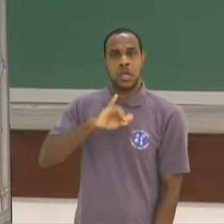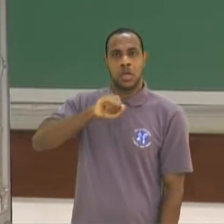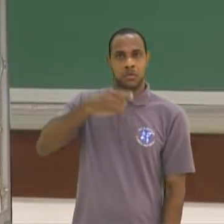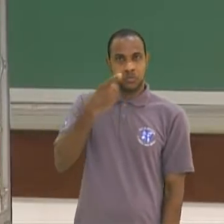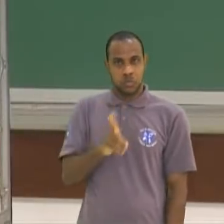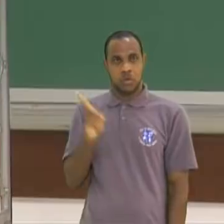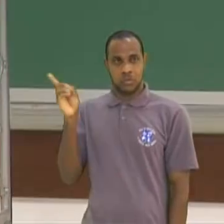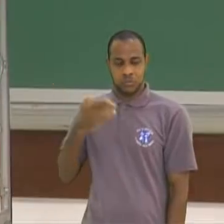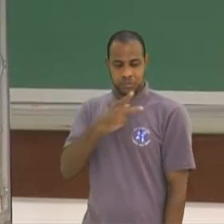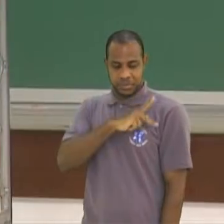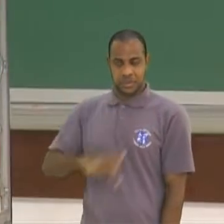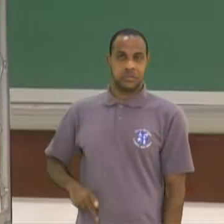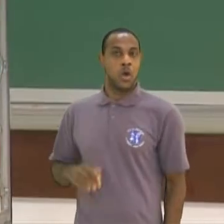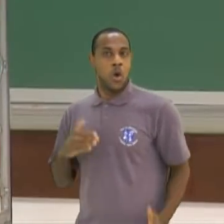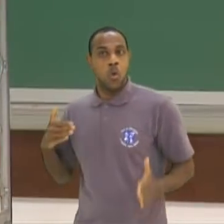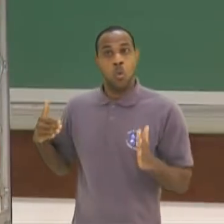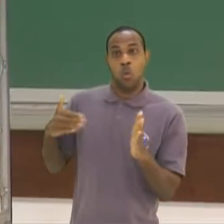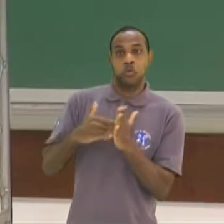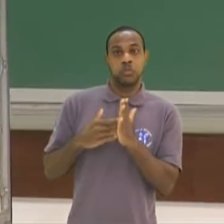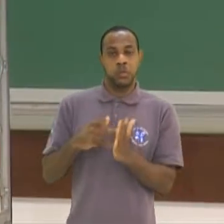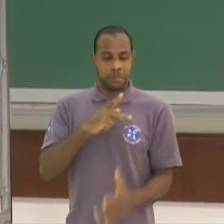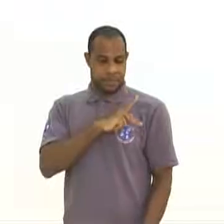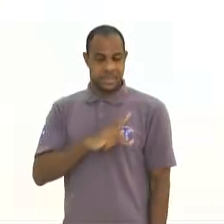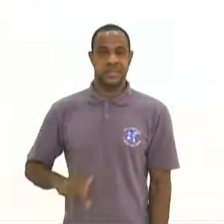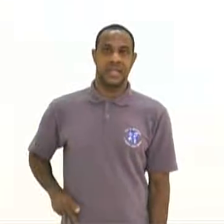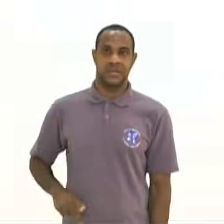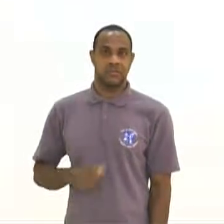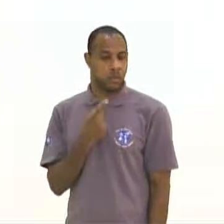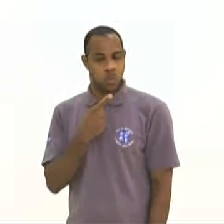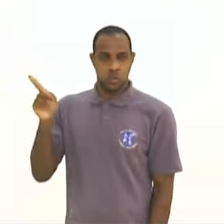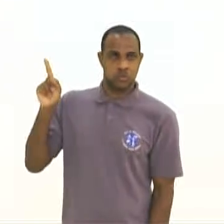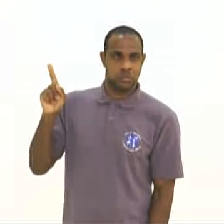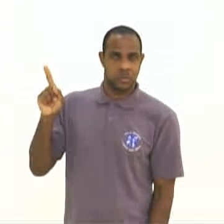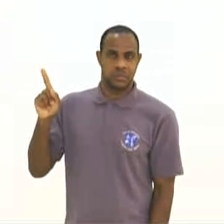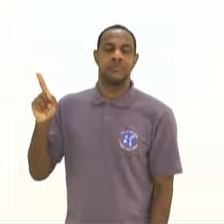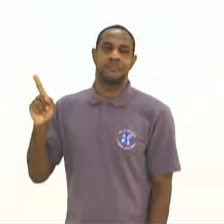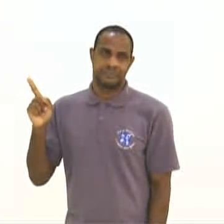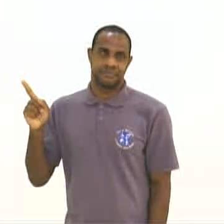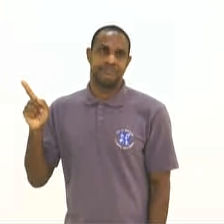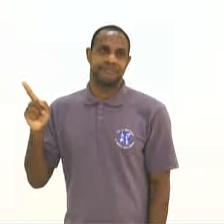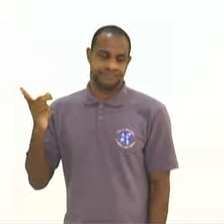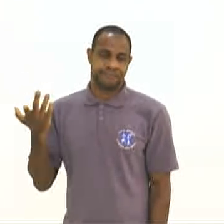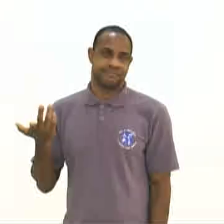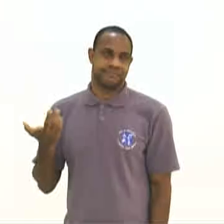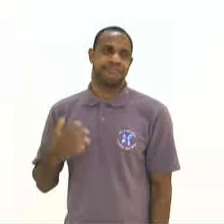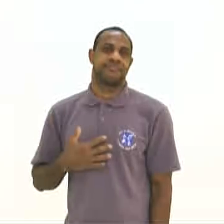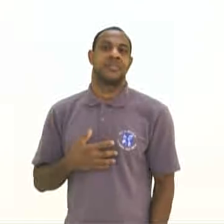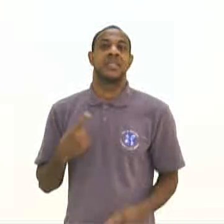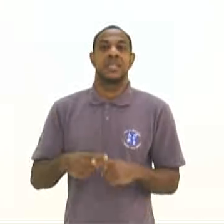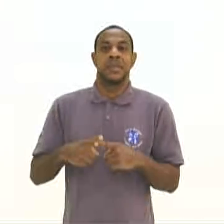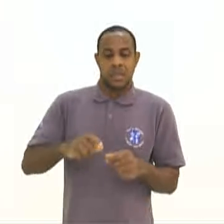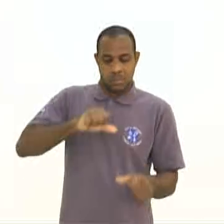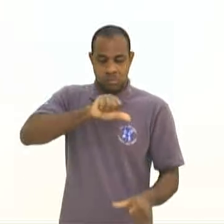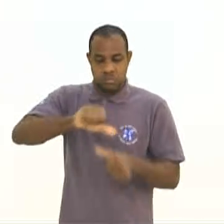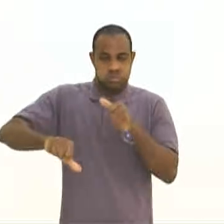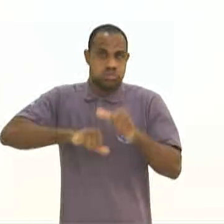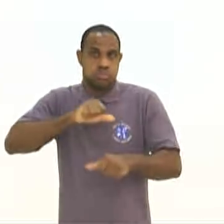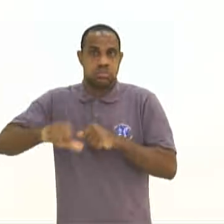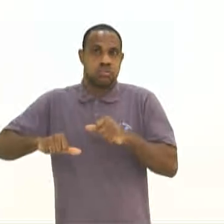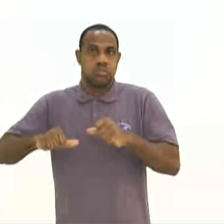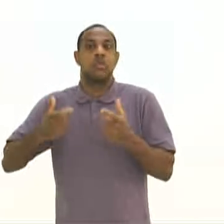foi o último presidente do regime militar brasileiro. E no seu governo aconteceu a transição